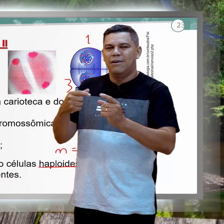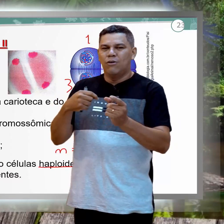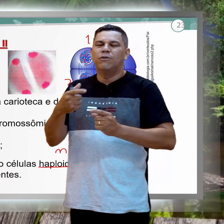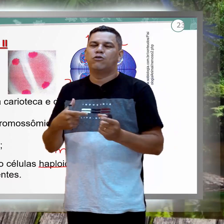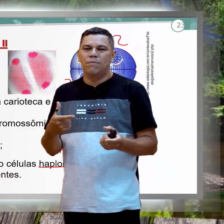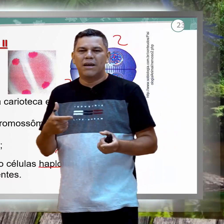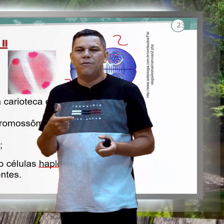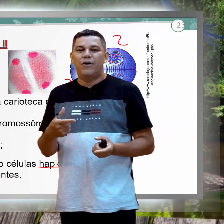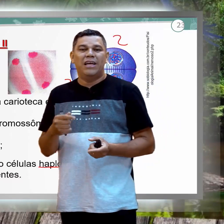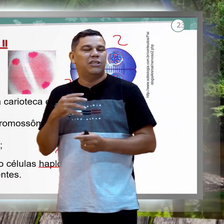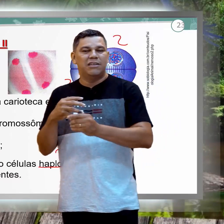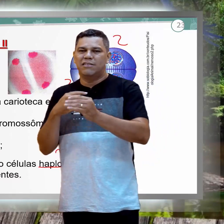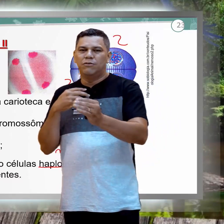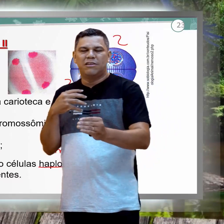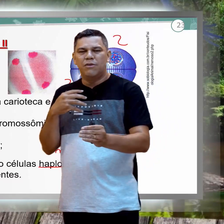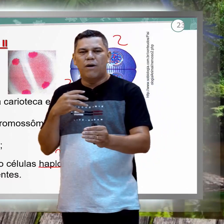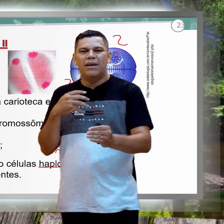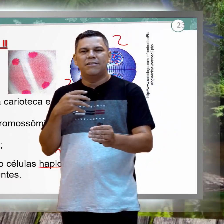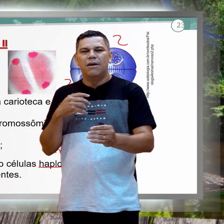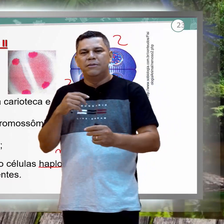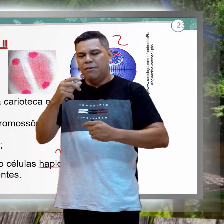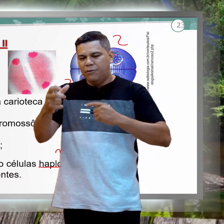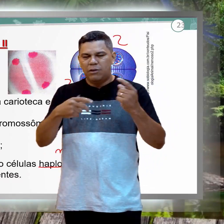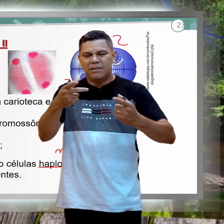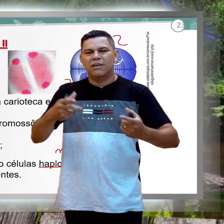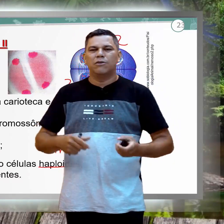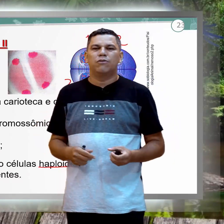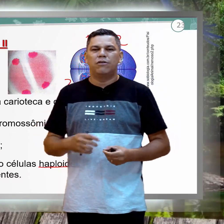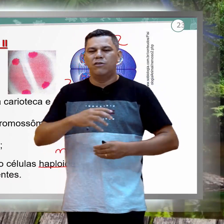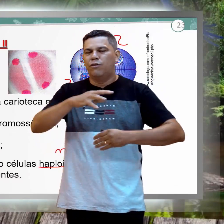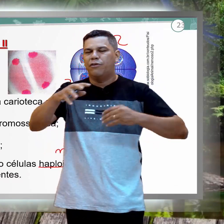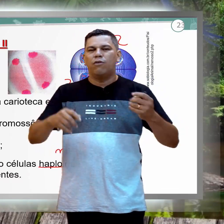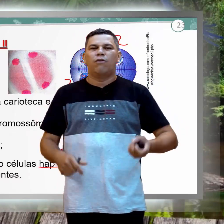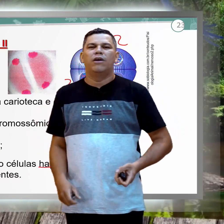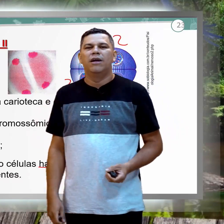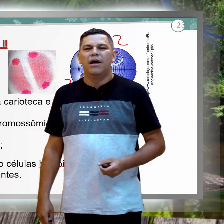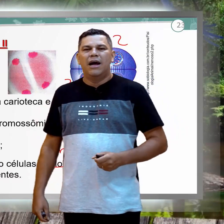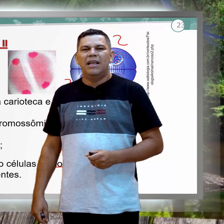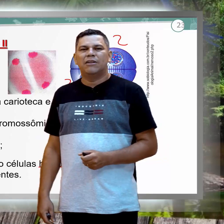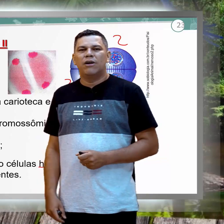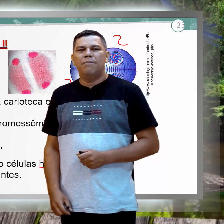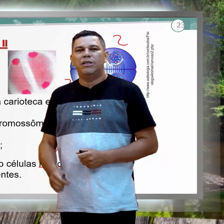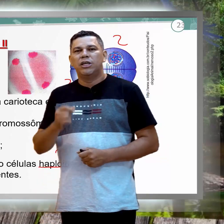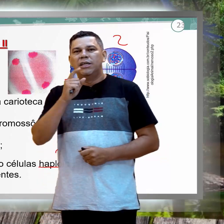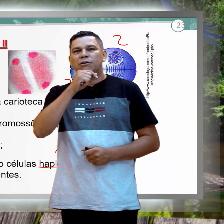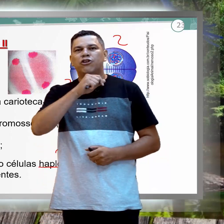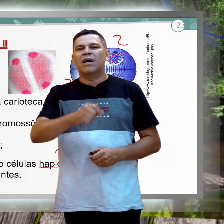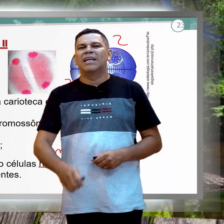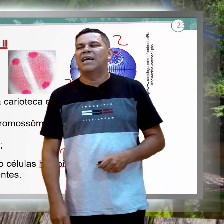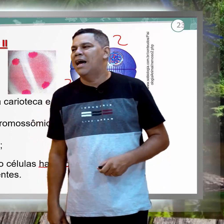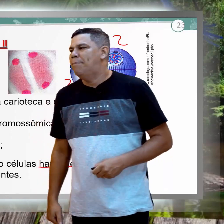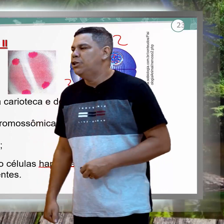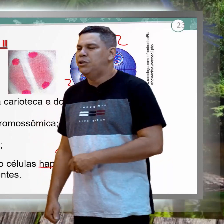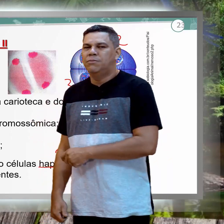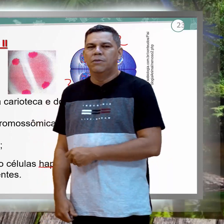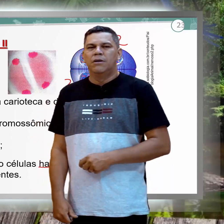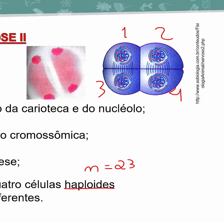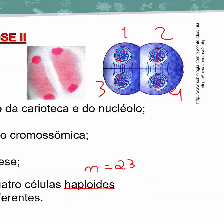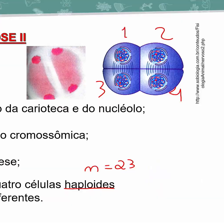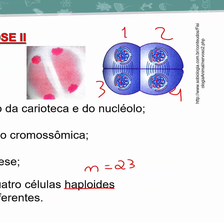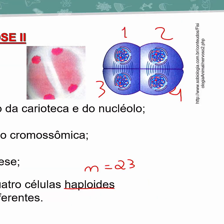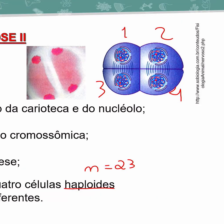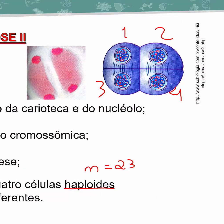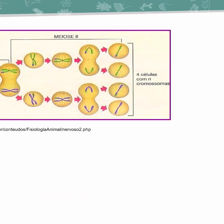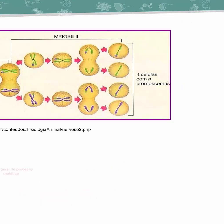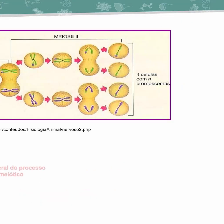sequência cromossômica diferente, eles não são iguais, devido a essa questão do crossing over que ocorre aleatoriamente. Então joga na tela rapidinho, né,